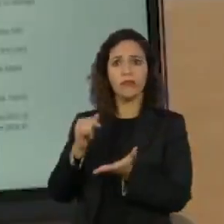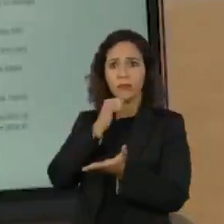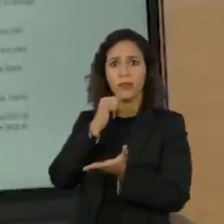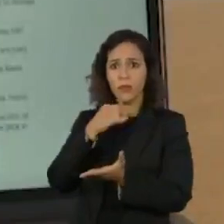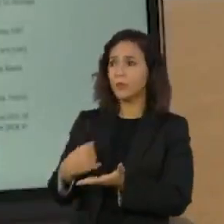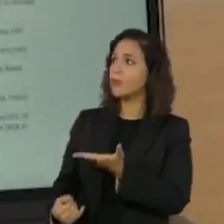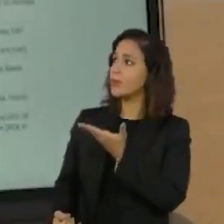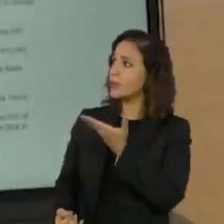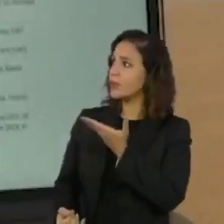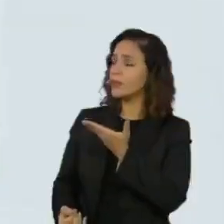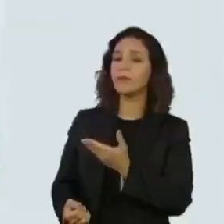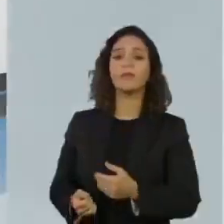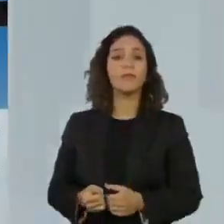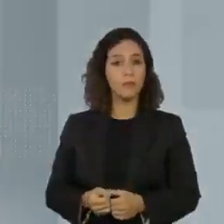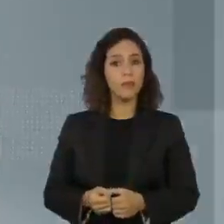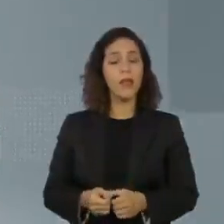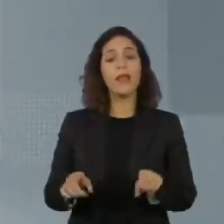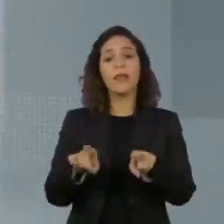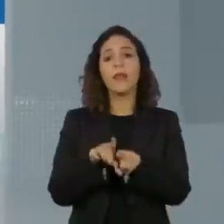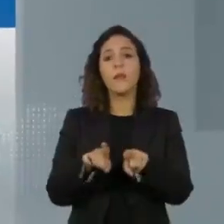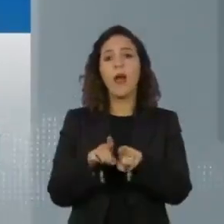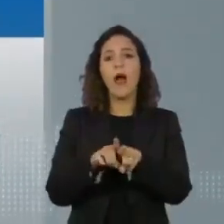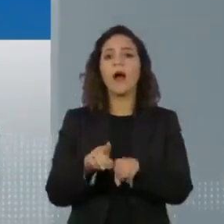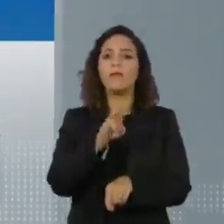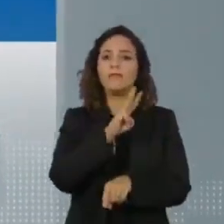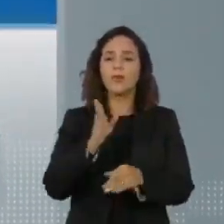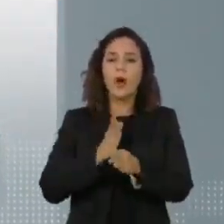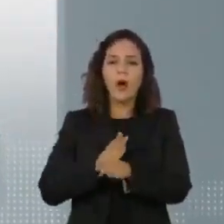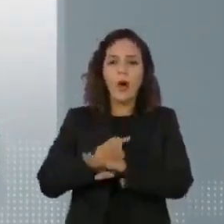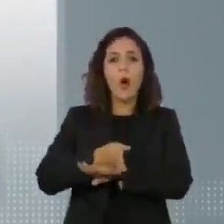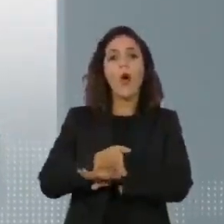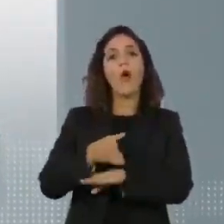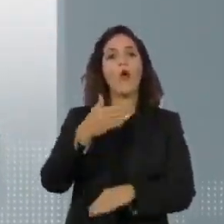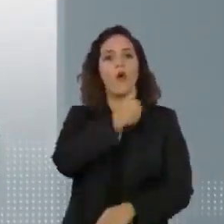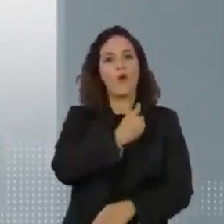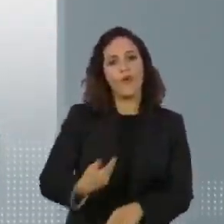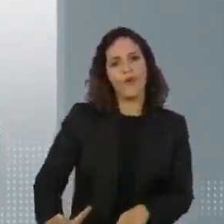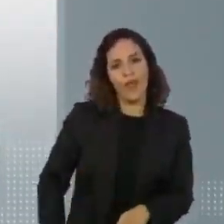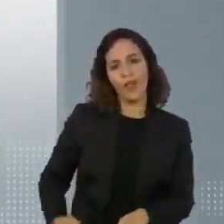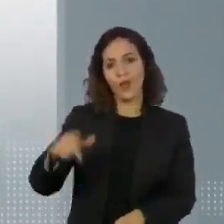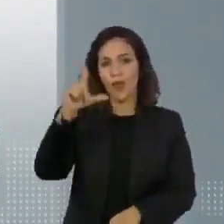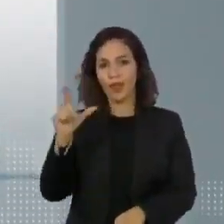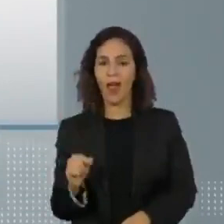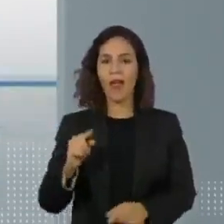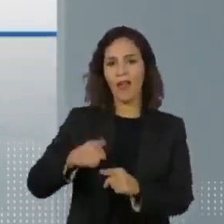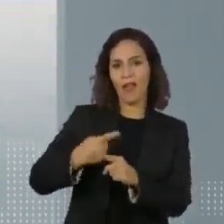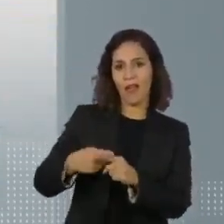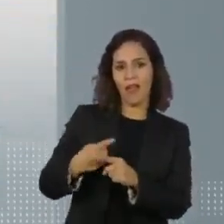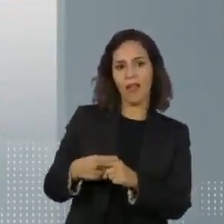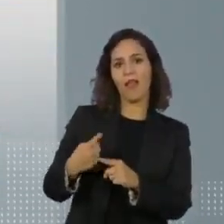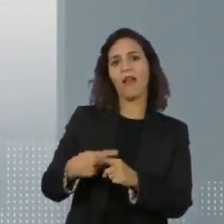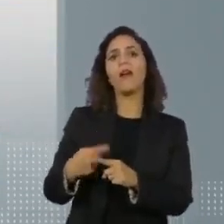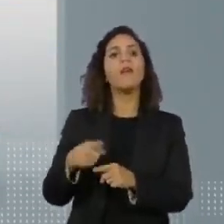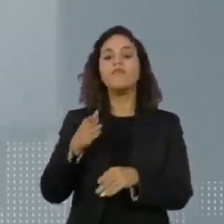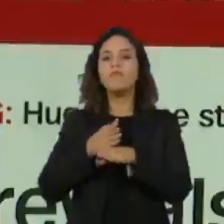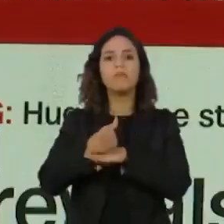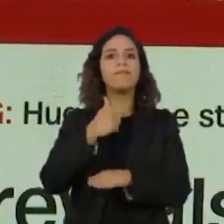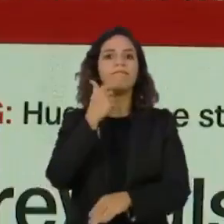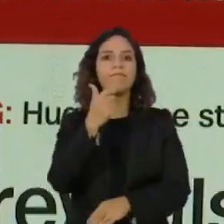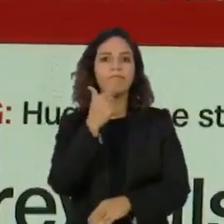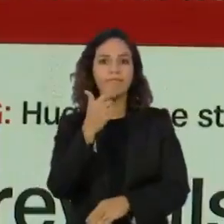independente e CNN e até a página inicial dos governos da Itália e do Reino Unido não puderam ser